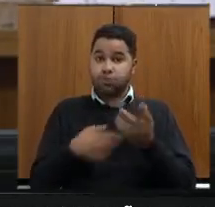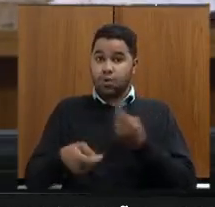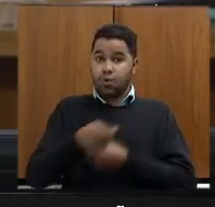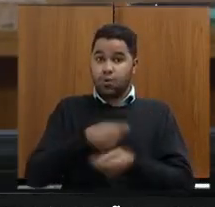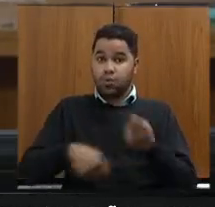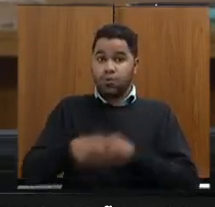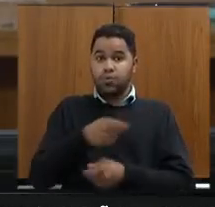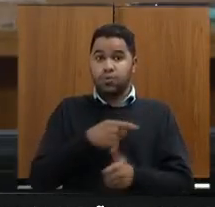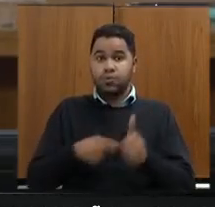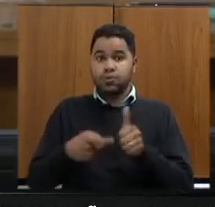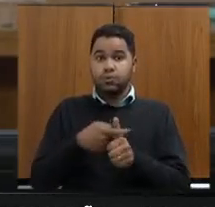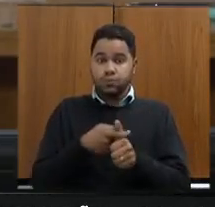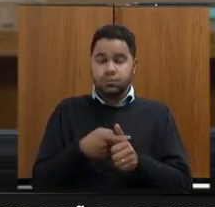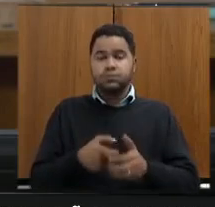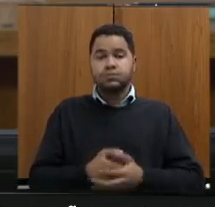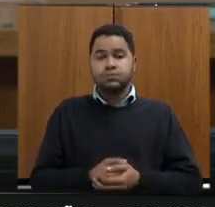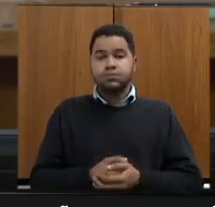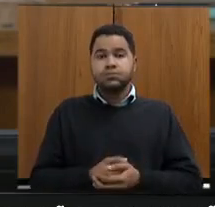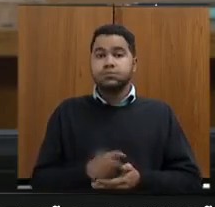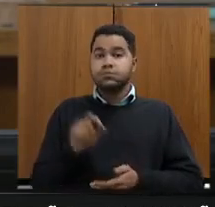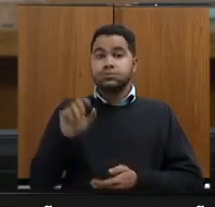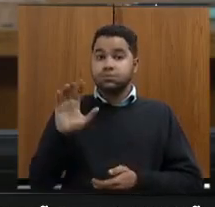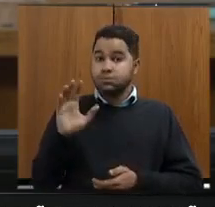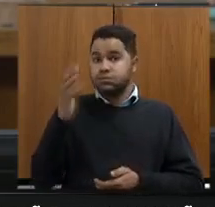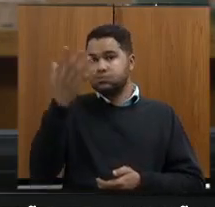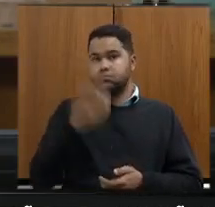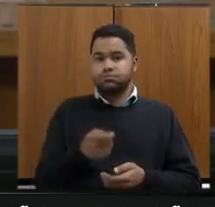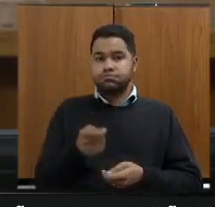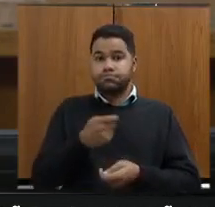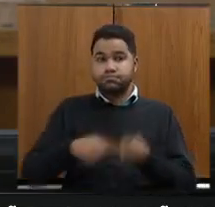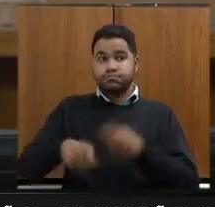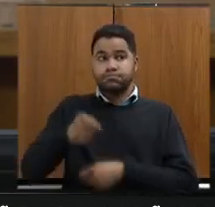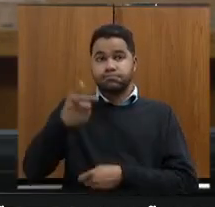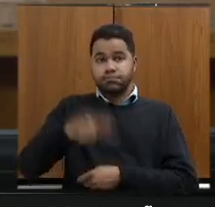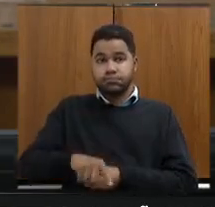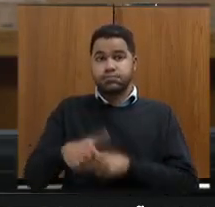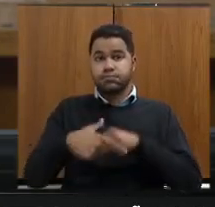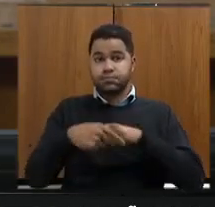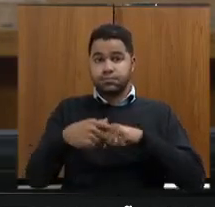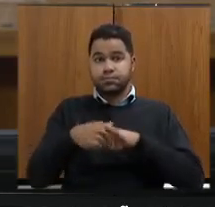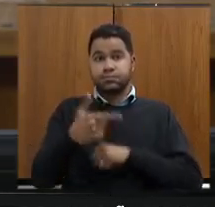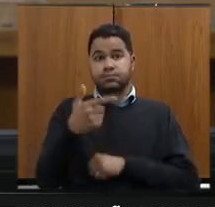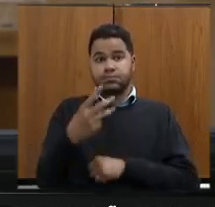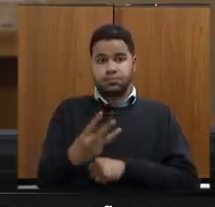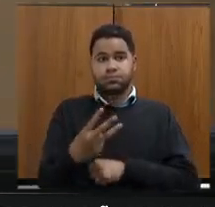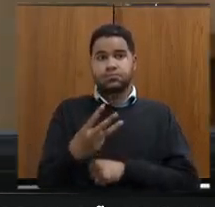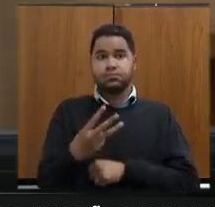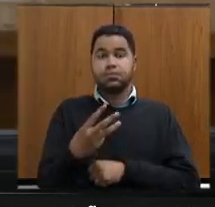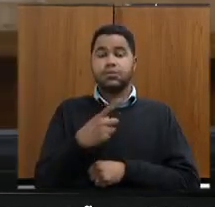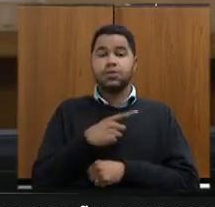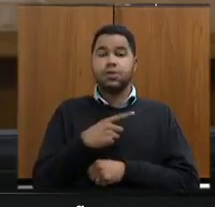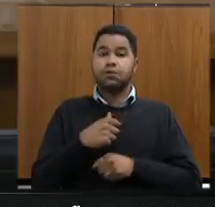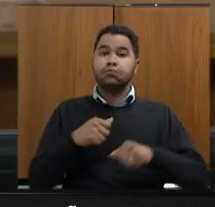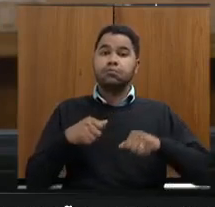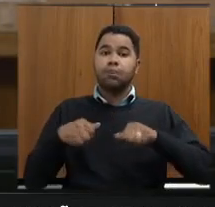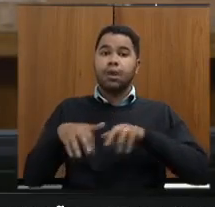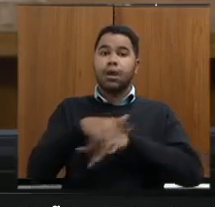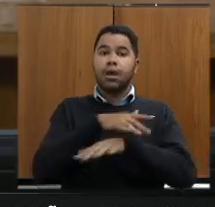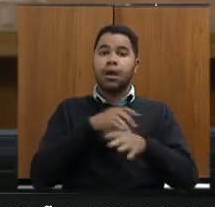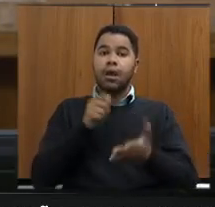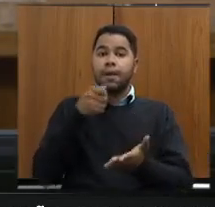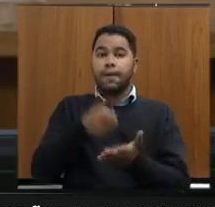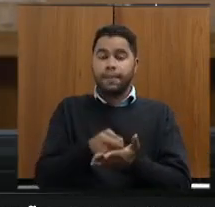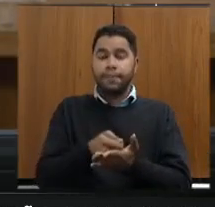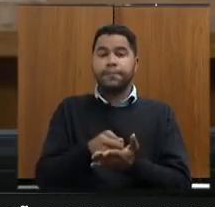renegociação da dívida e o que acontece é que essa renegociação trazer de plástico 23 ela tem um fluxo de